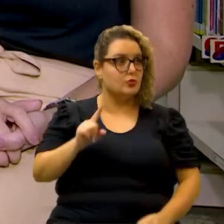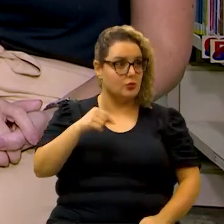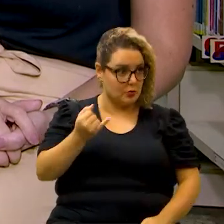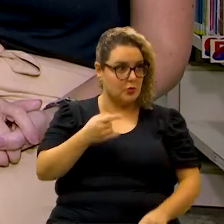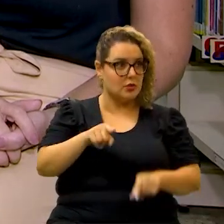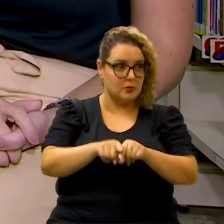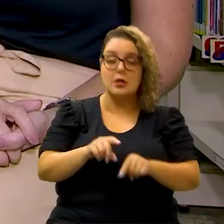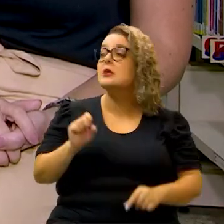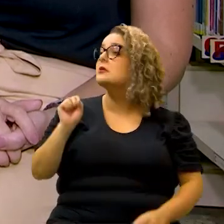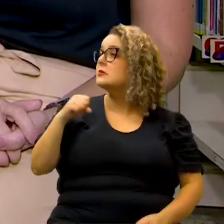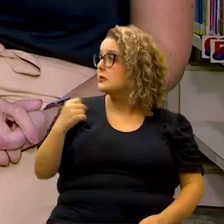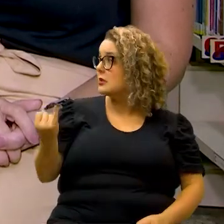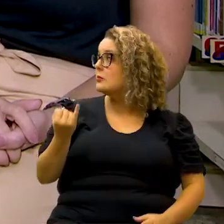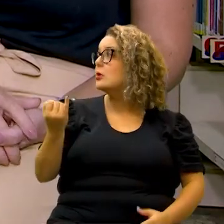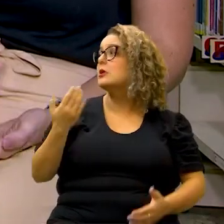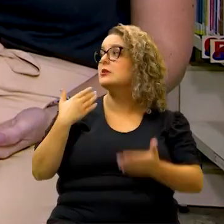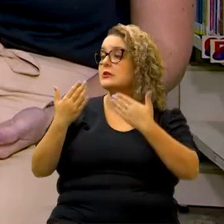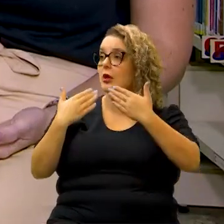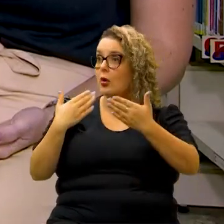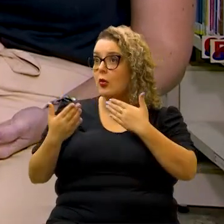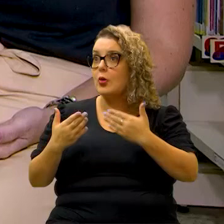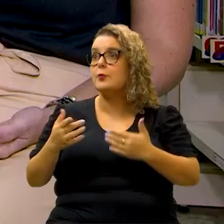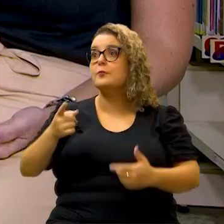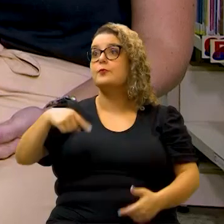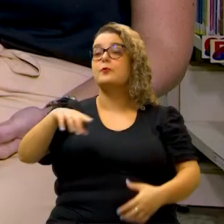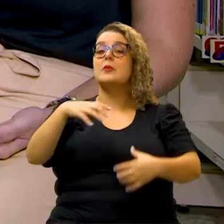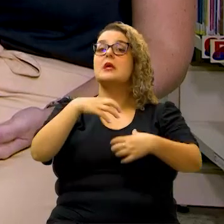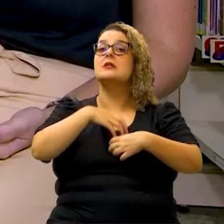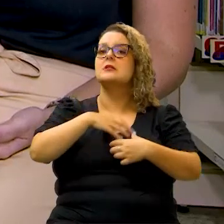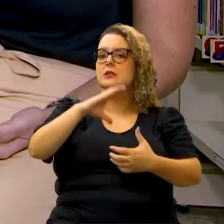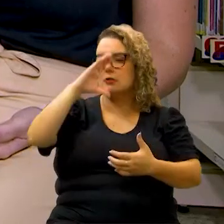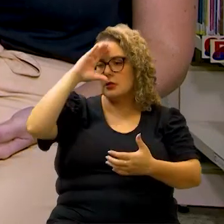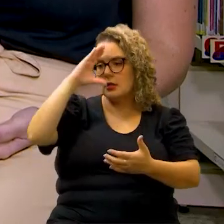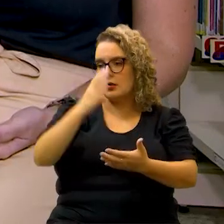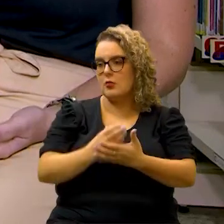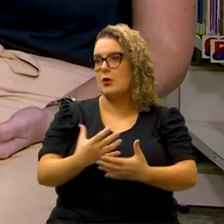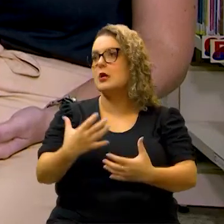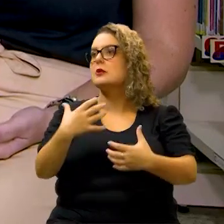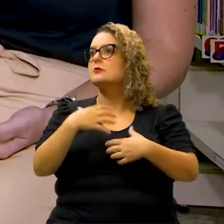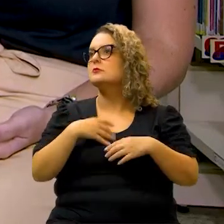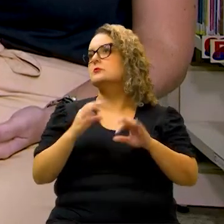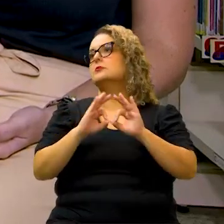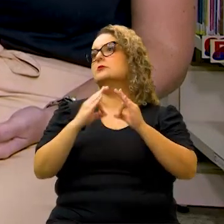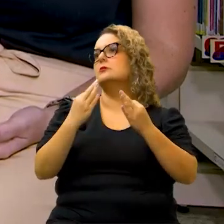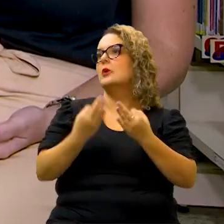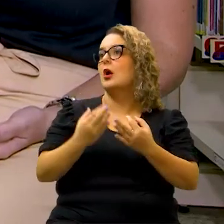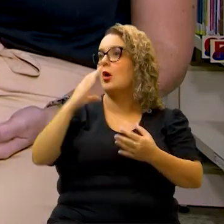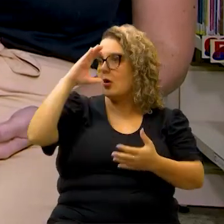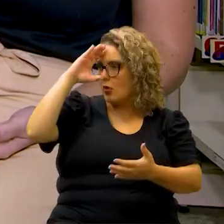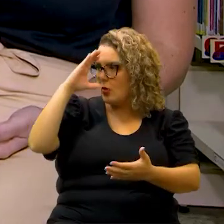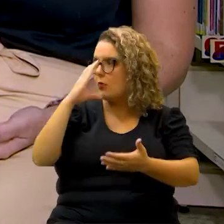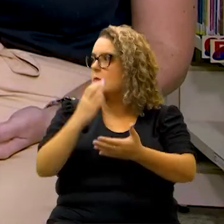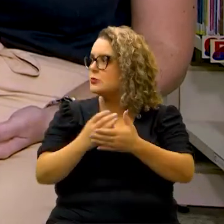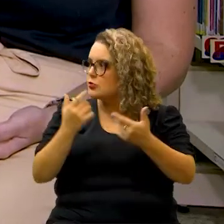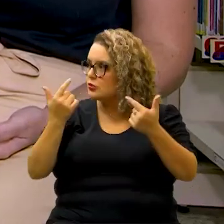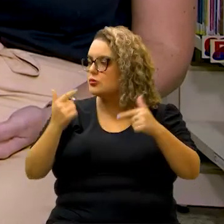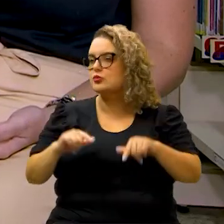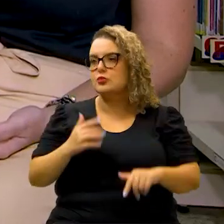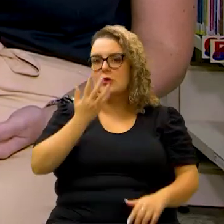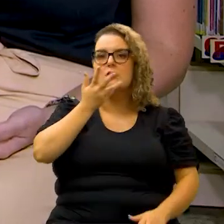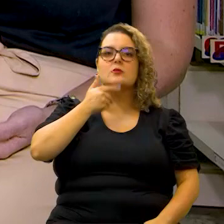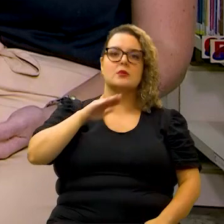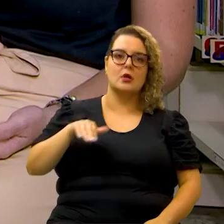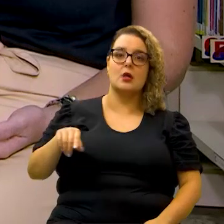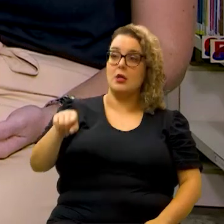isso é importante também. Muito importante essa conversa, né? Porque eles sentem a confiança das famílias, de que as famílias confiam no local